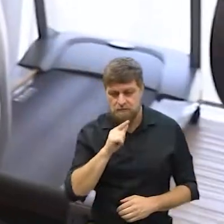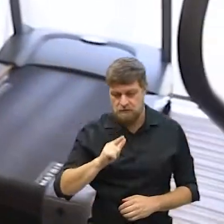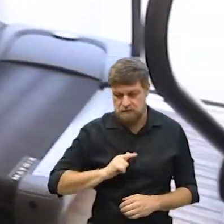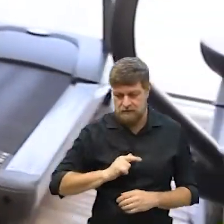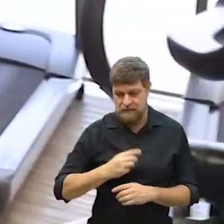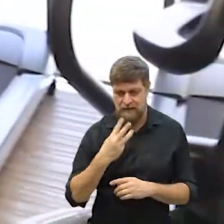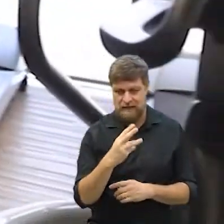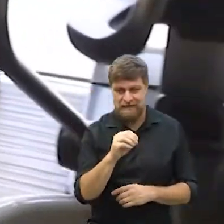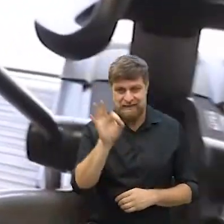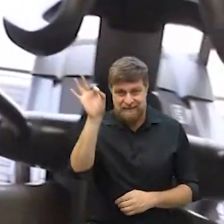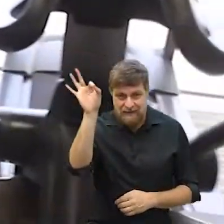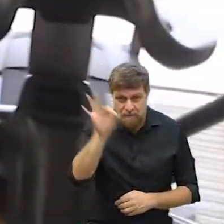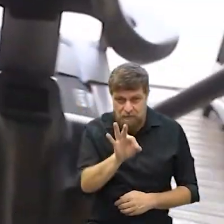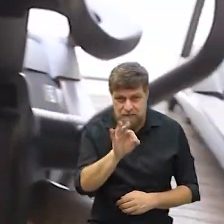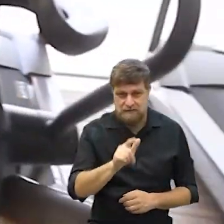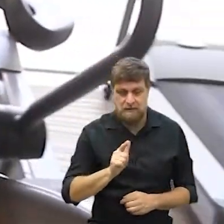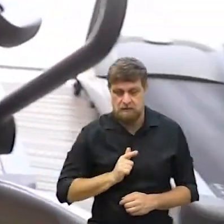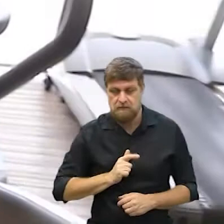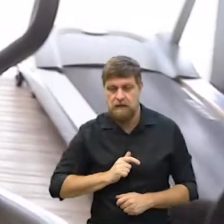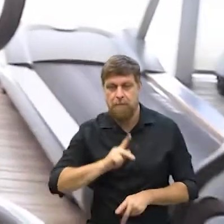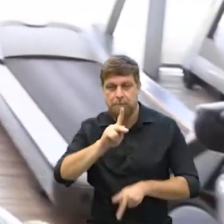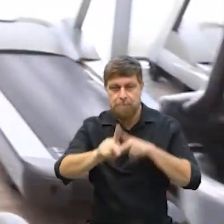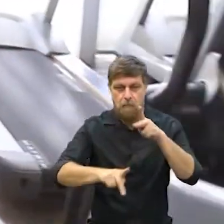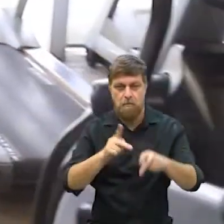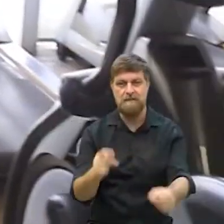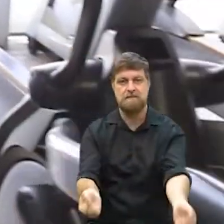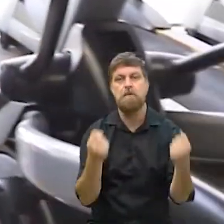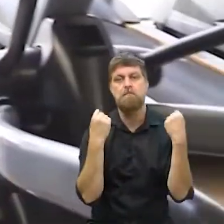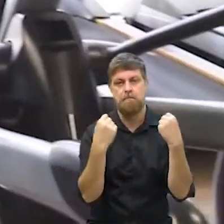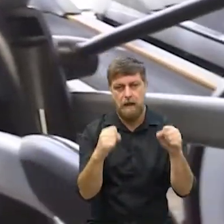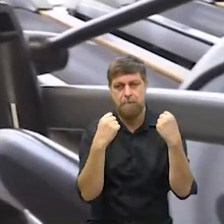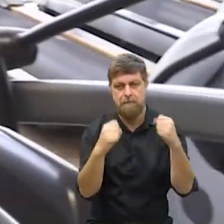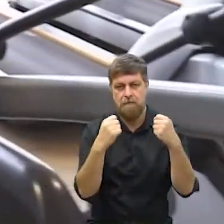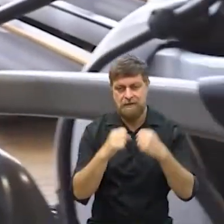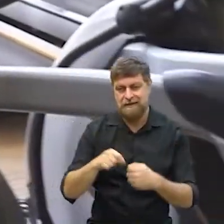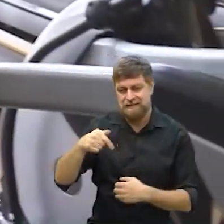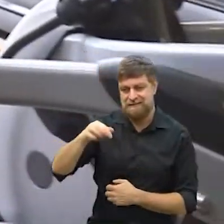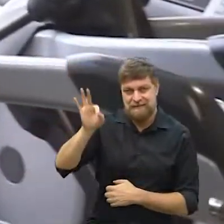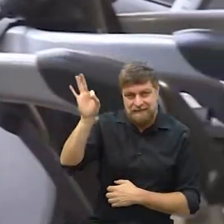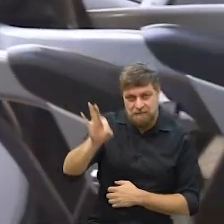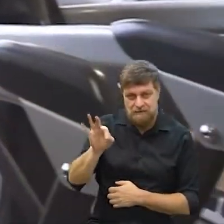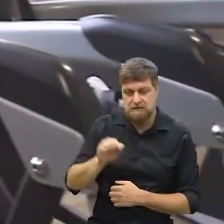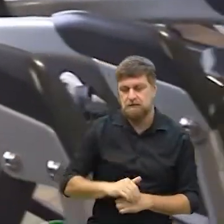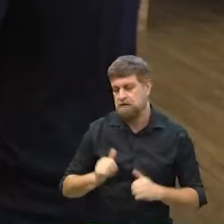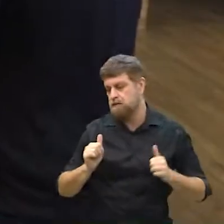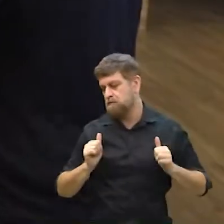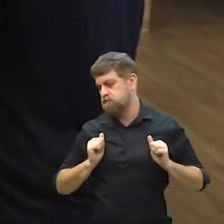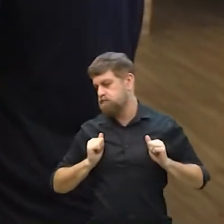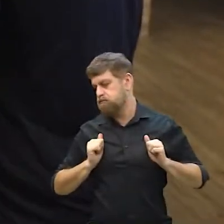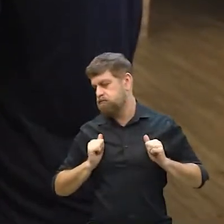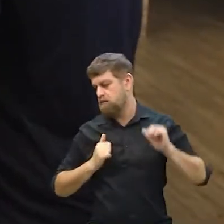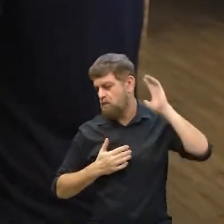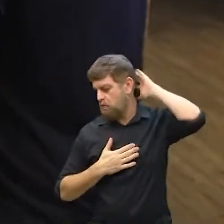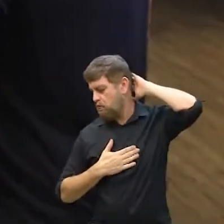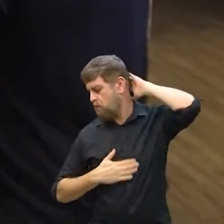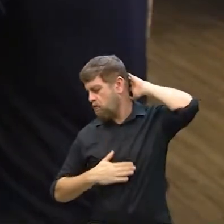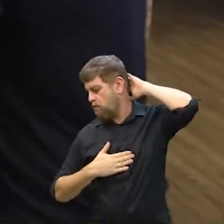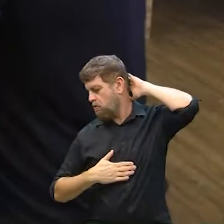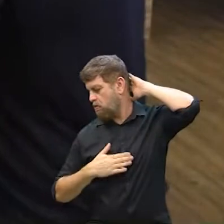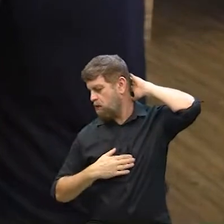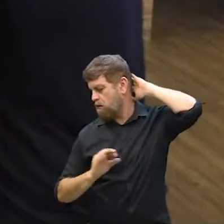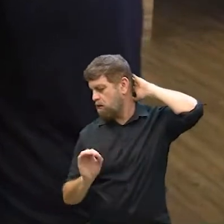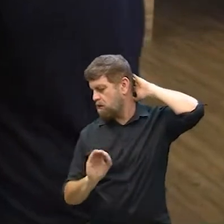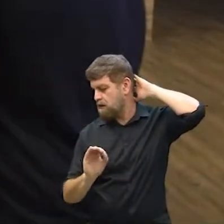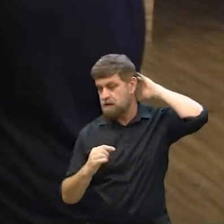em torno de 30% da população praticante em atividade física. Os outros 70% são sedentários. Então,